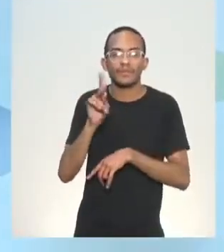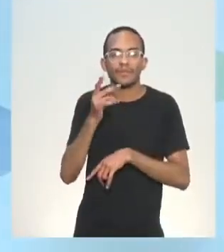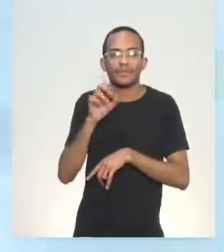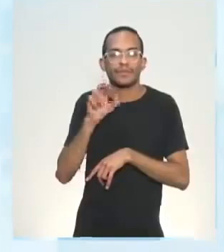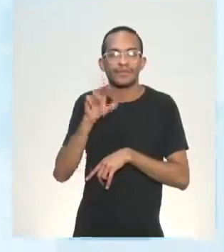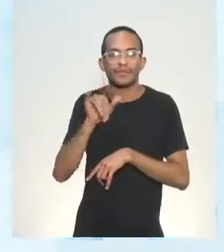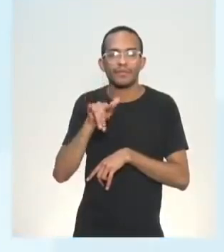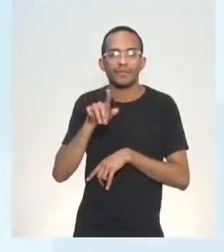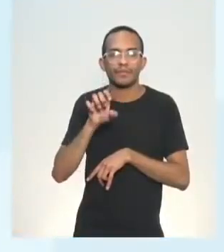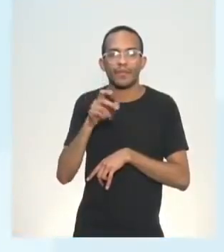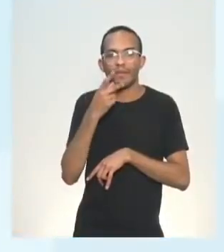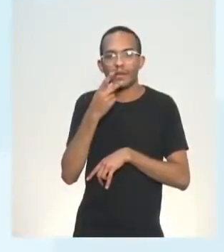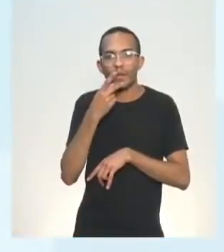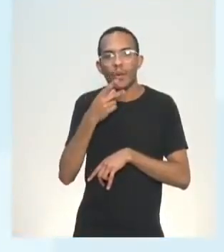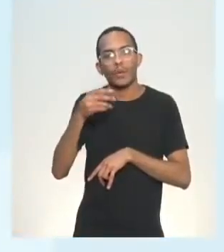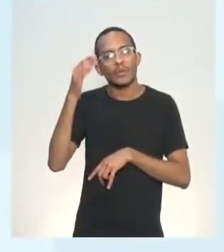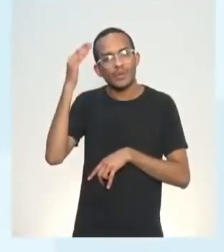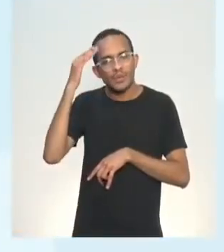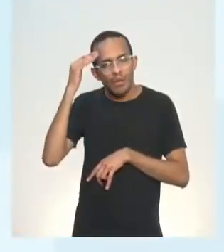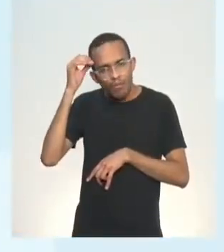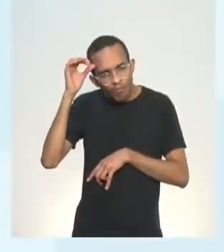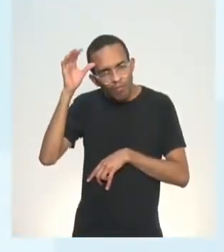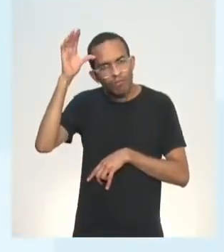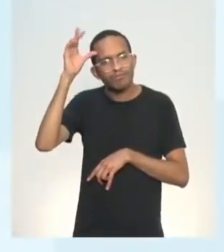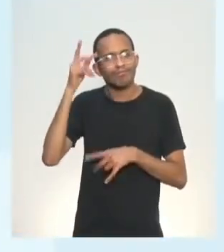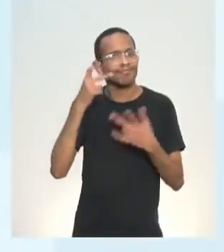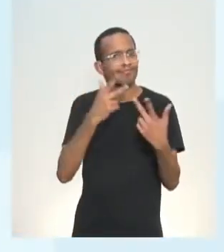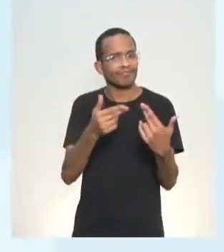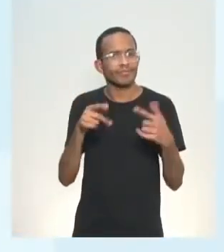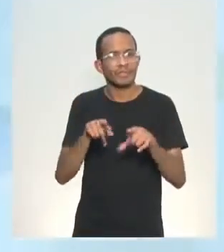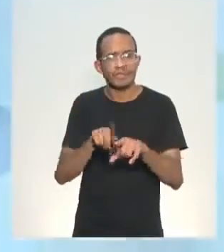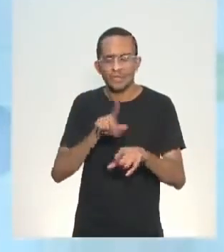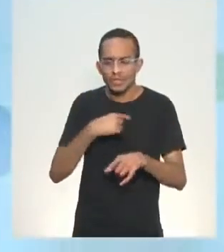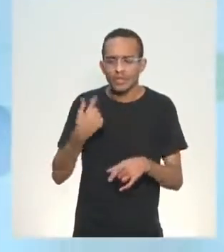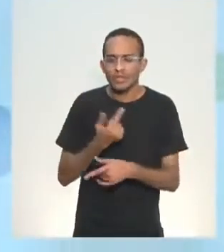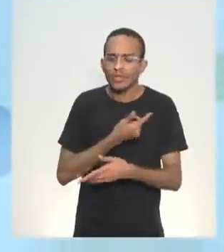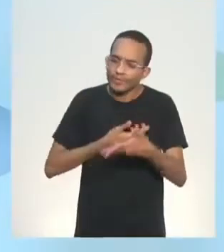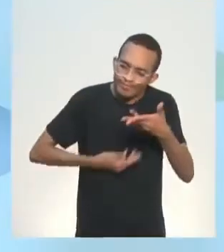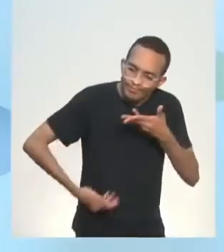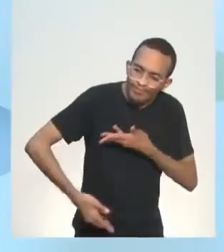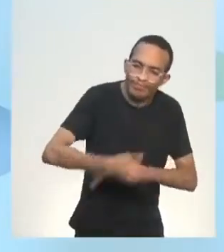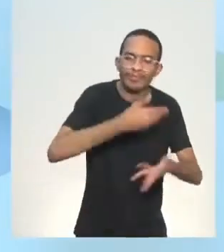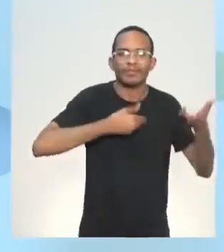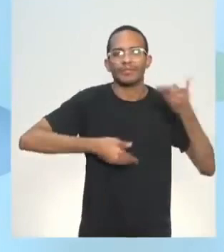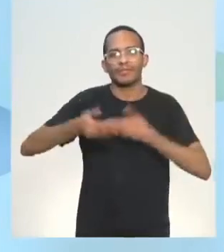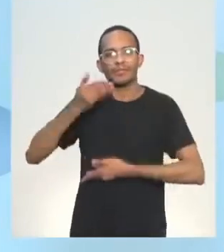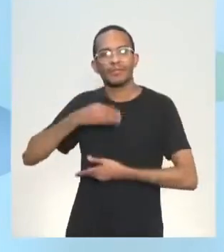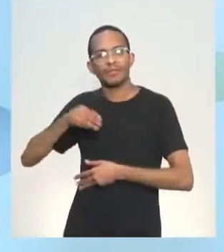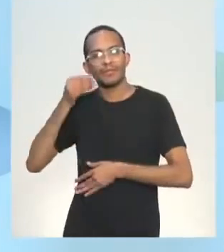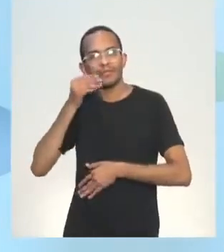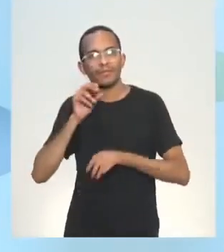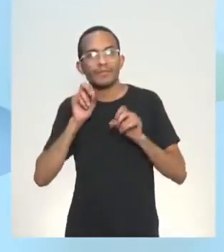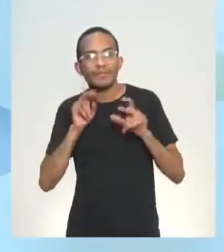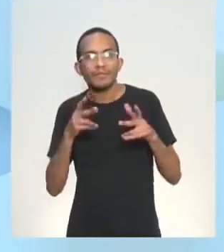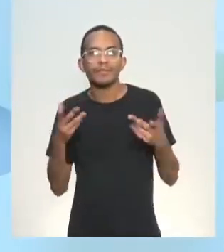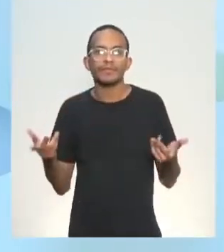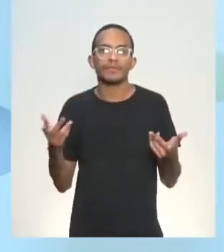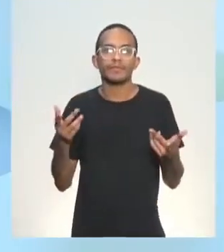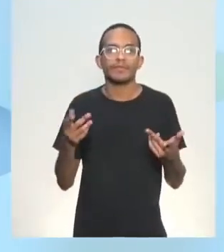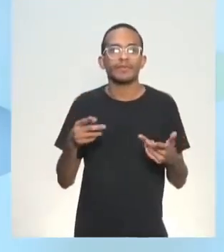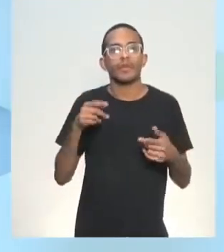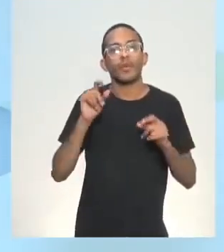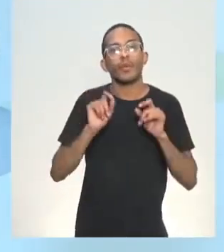cita aqui os saberes, né? Que é justamente essa questão da gente trocar essas experiências, tá ok? Olha só,